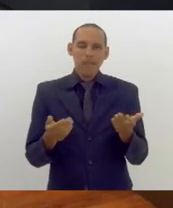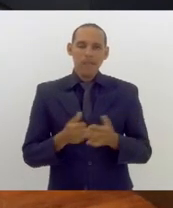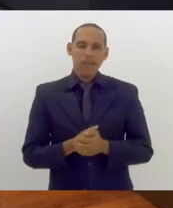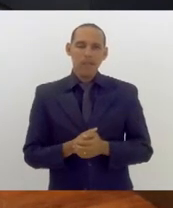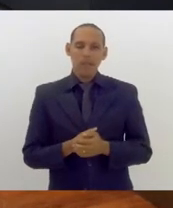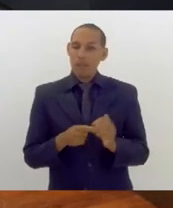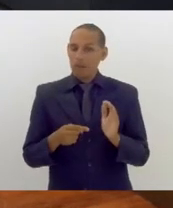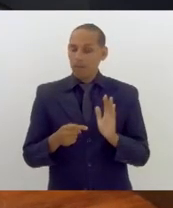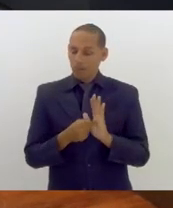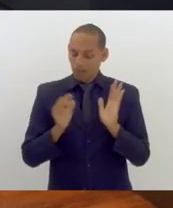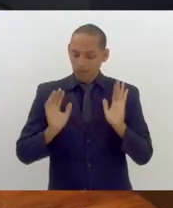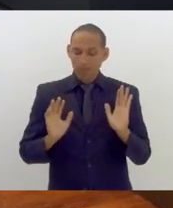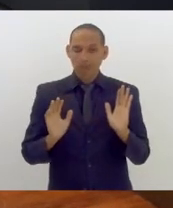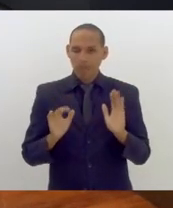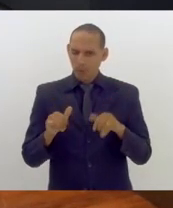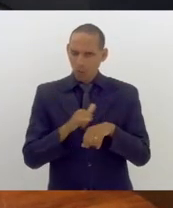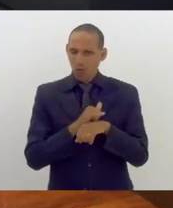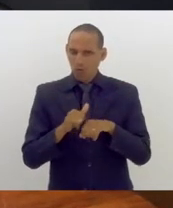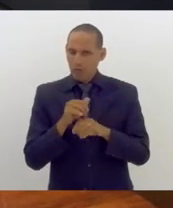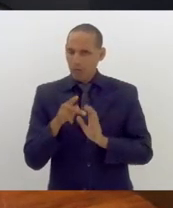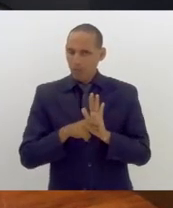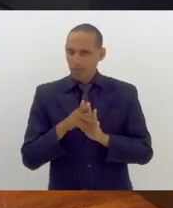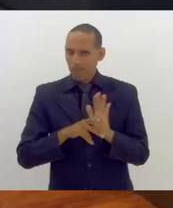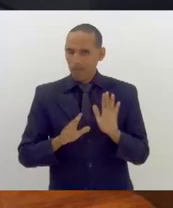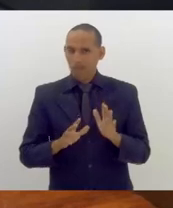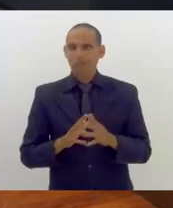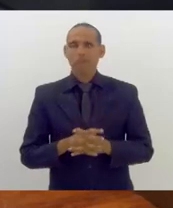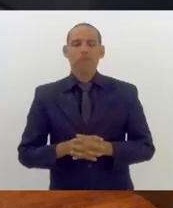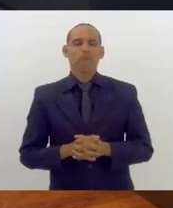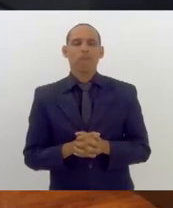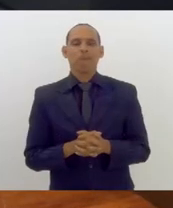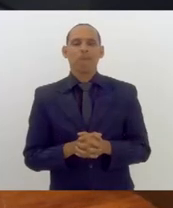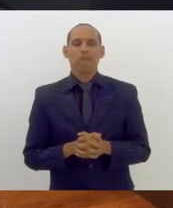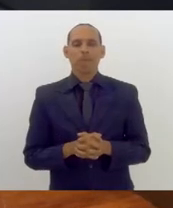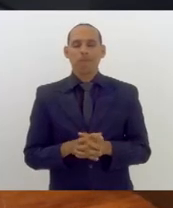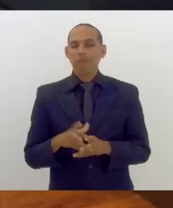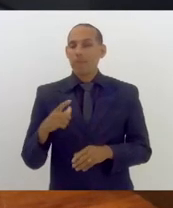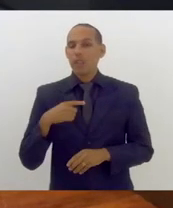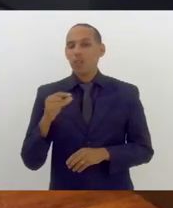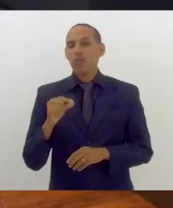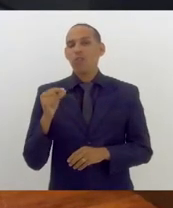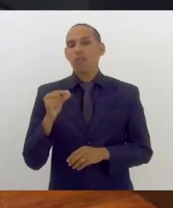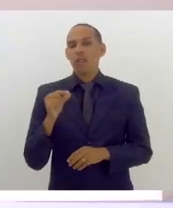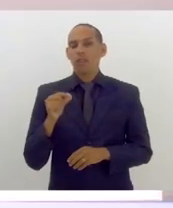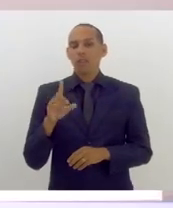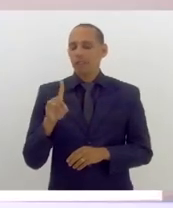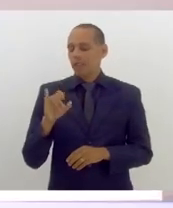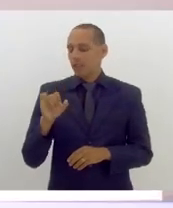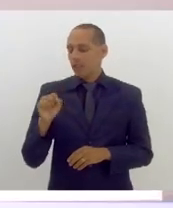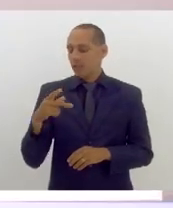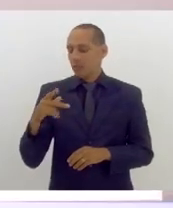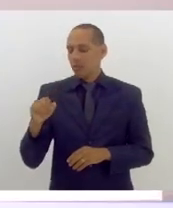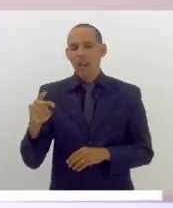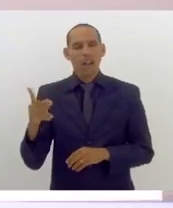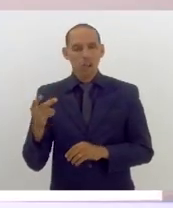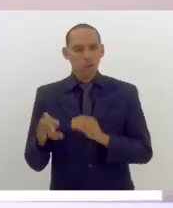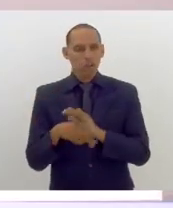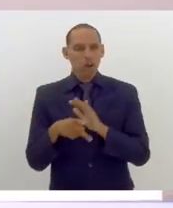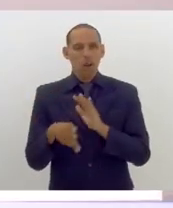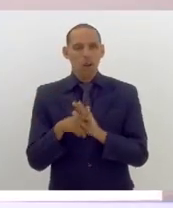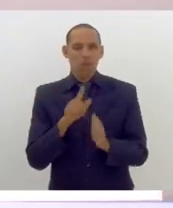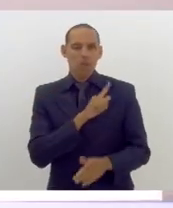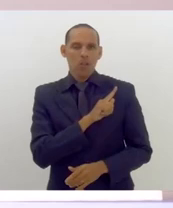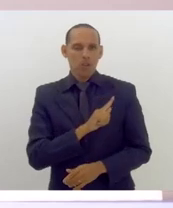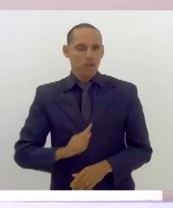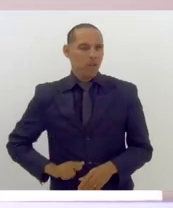bom estratégia para o projeto aí tem aqui o despacho do governador que